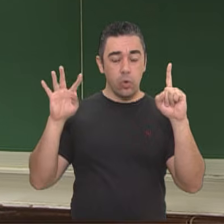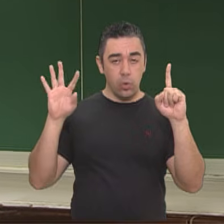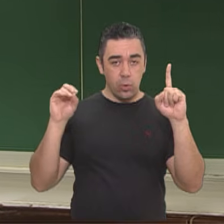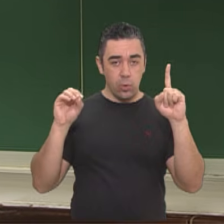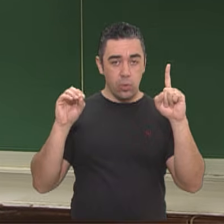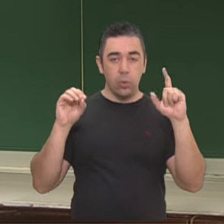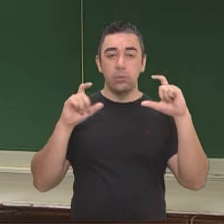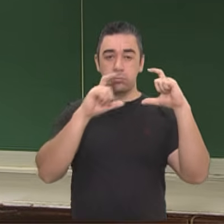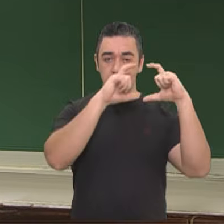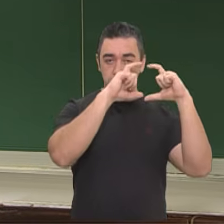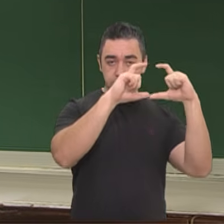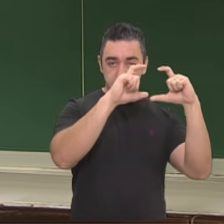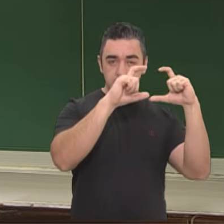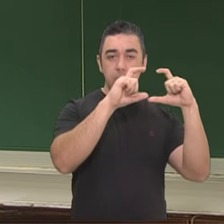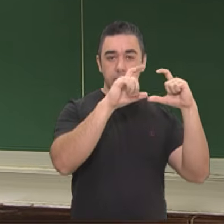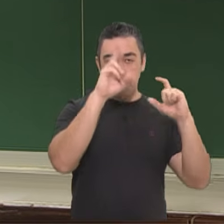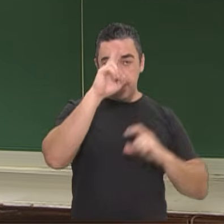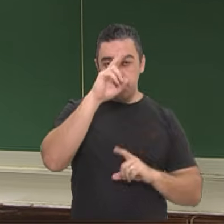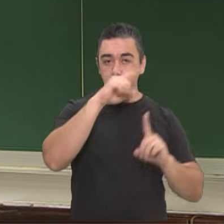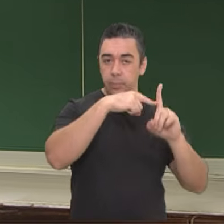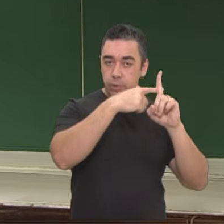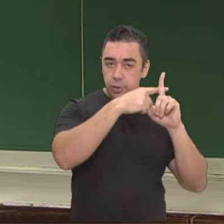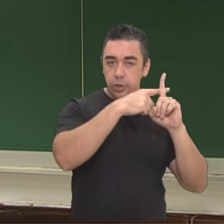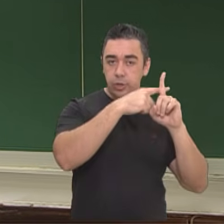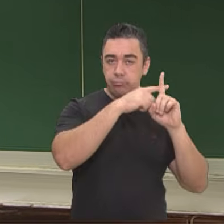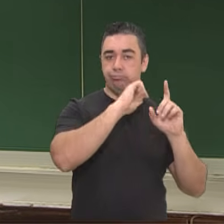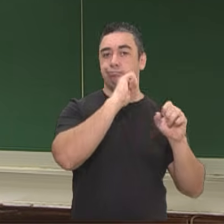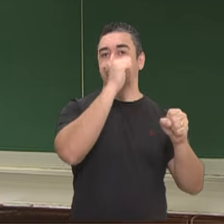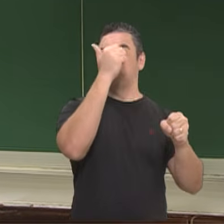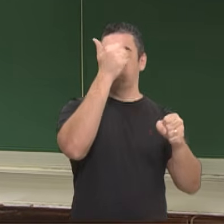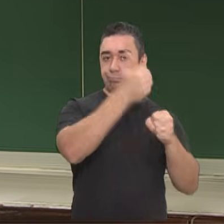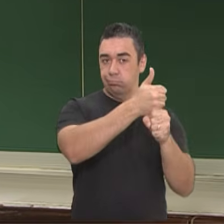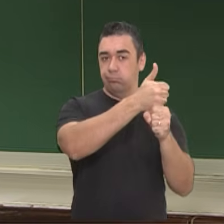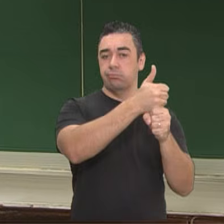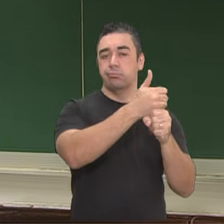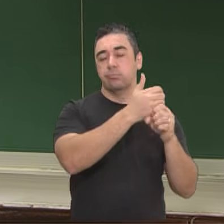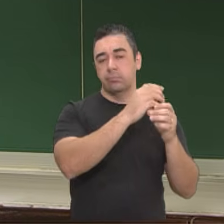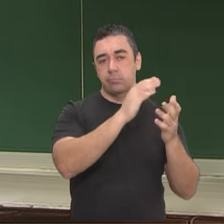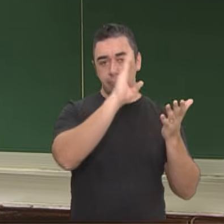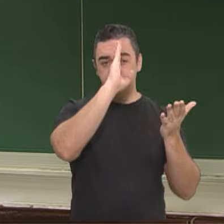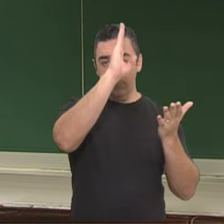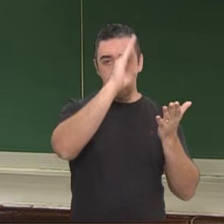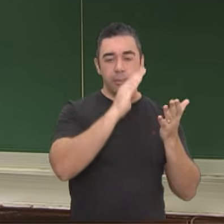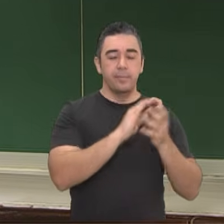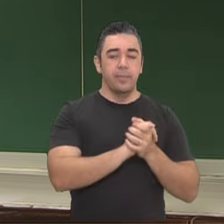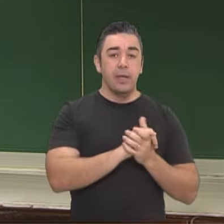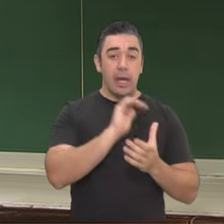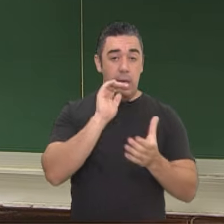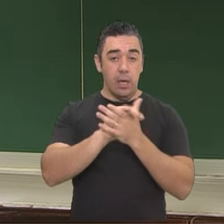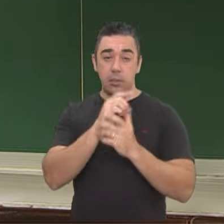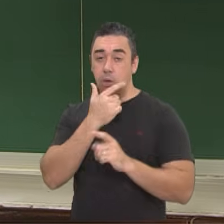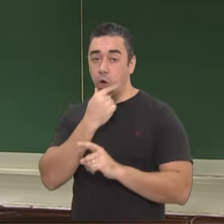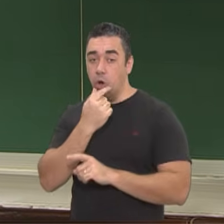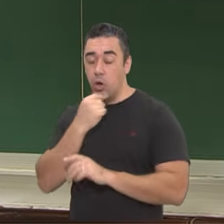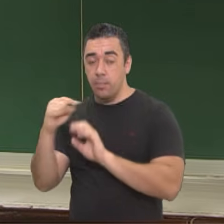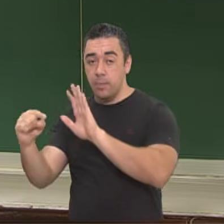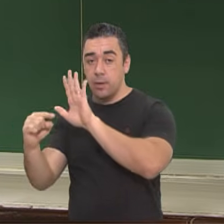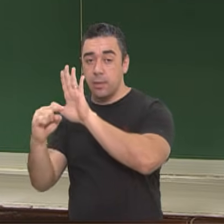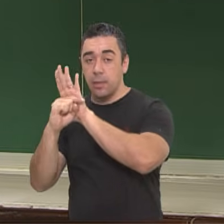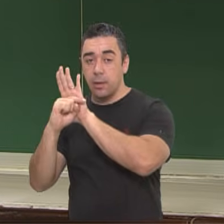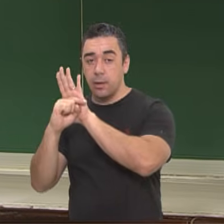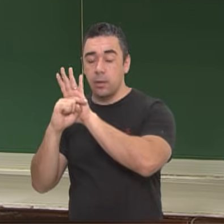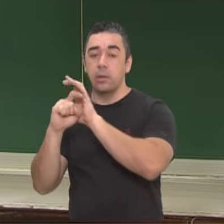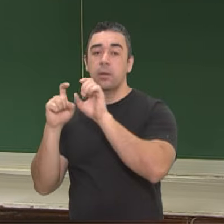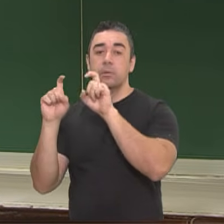Rzão, Rzão. Porque lembra que quem é positivo é dominante, ok? Ela casa-se com um homem que é RH negativo. Para